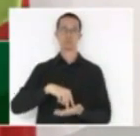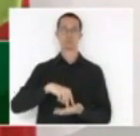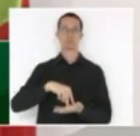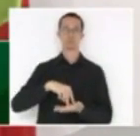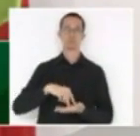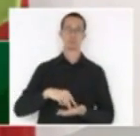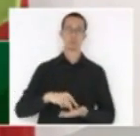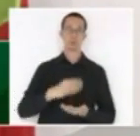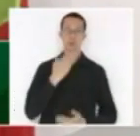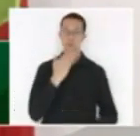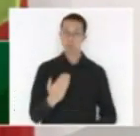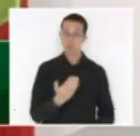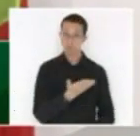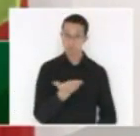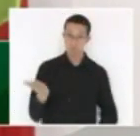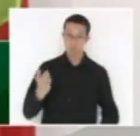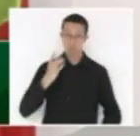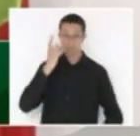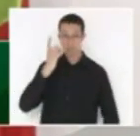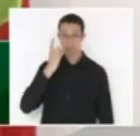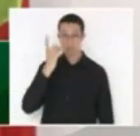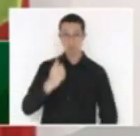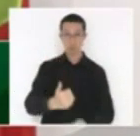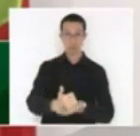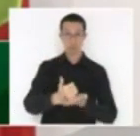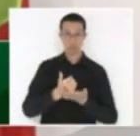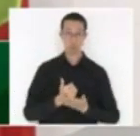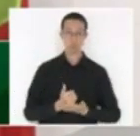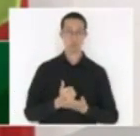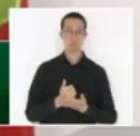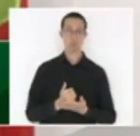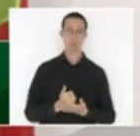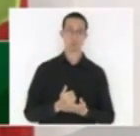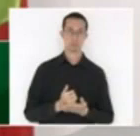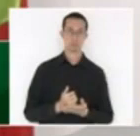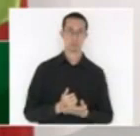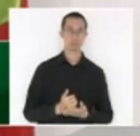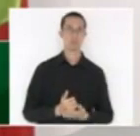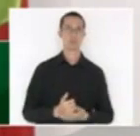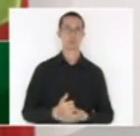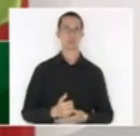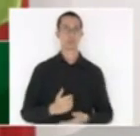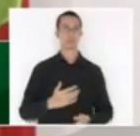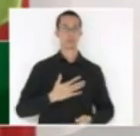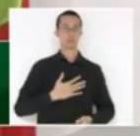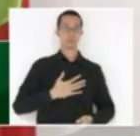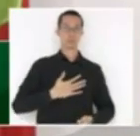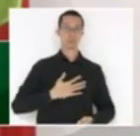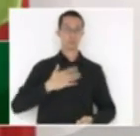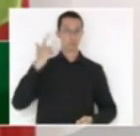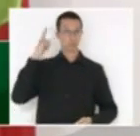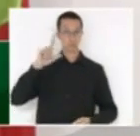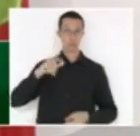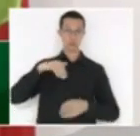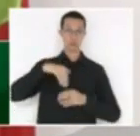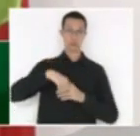pedindo o apoio de todos os deputados desta casa para que possamos, através do